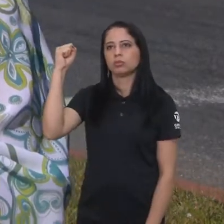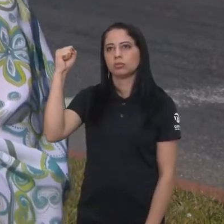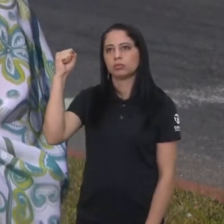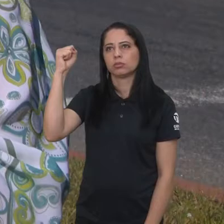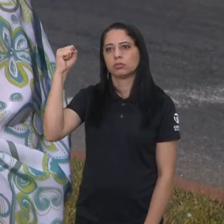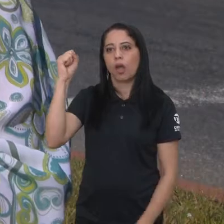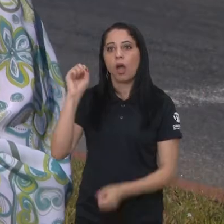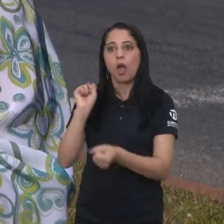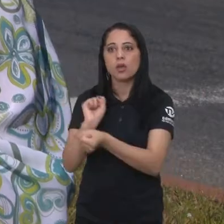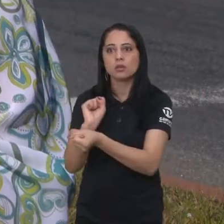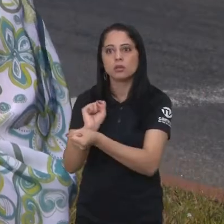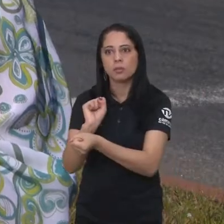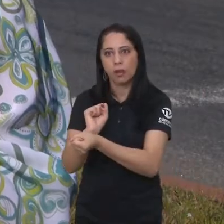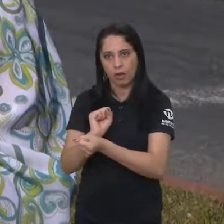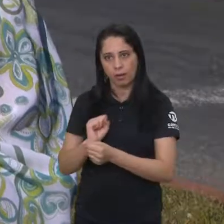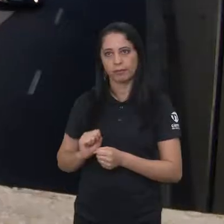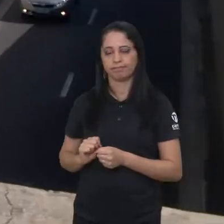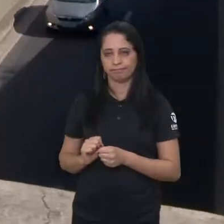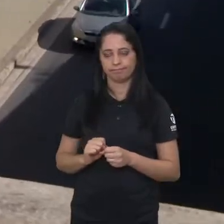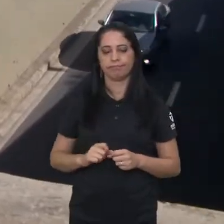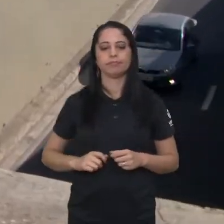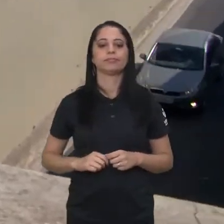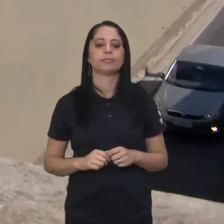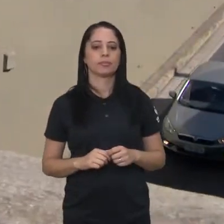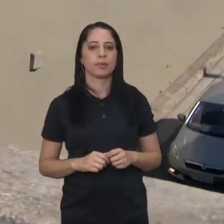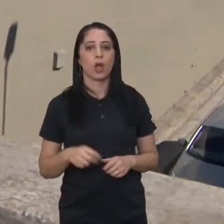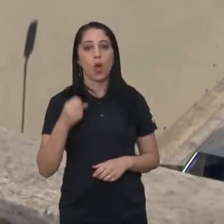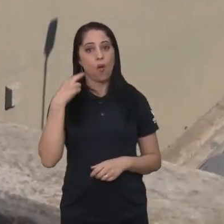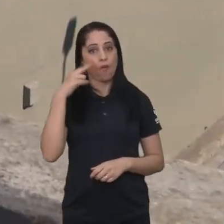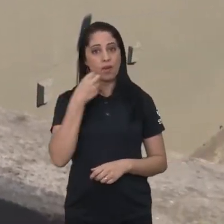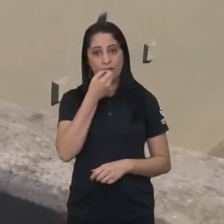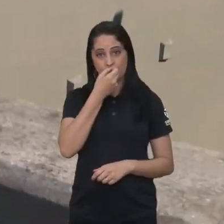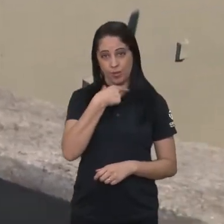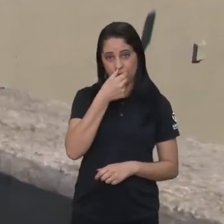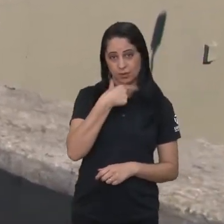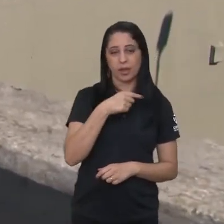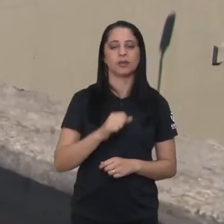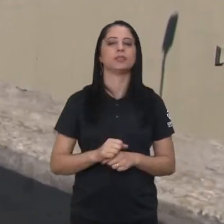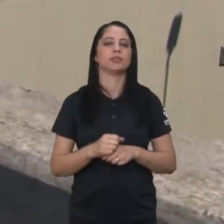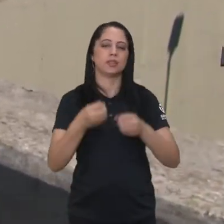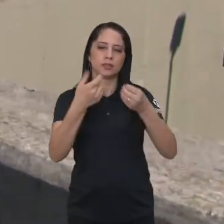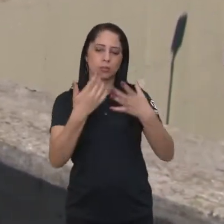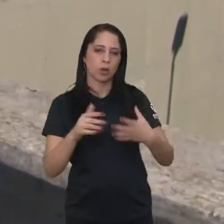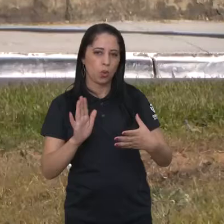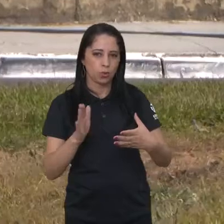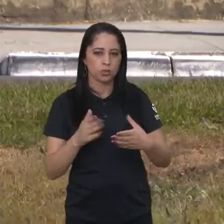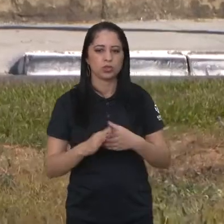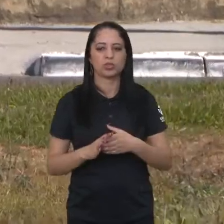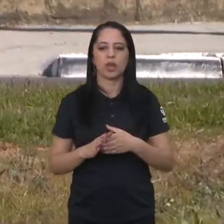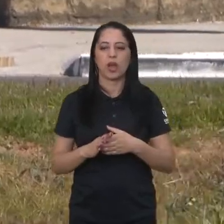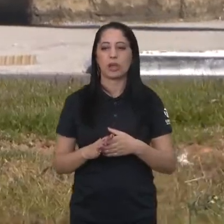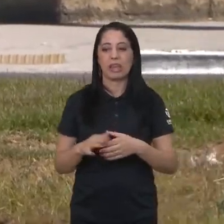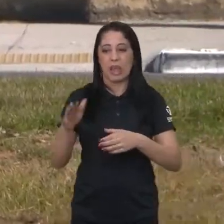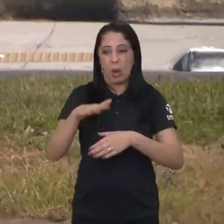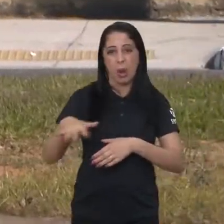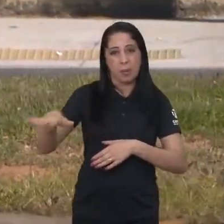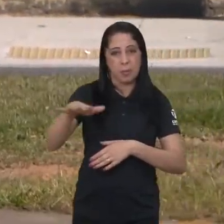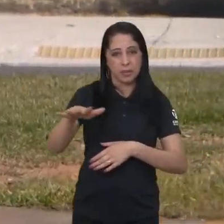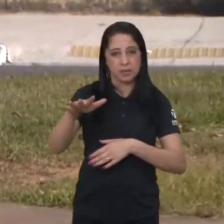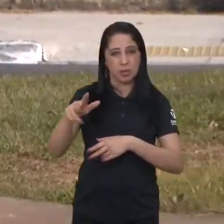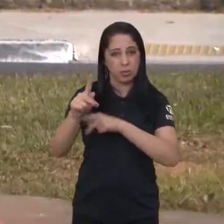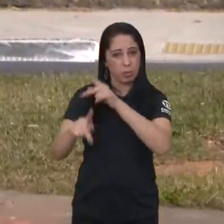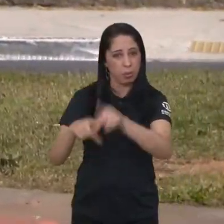aqui para sair do engarrafamento. Como conta o vereador Roberto do Eleven, durante muito tempo ele recebeu reclamações